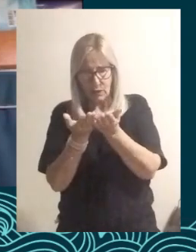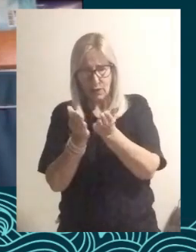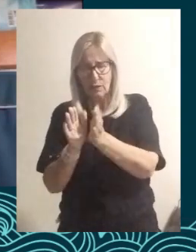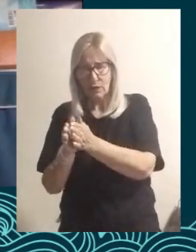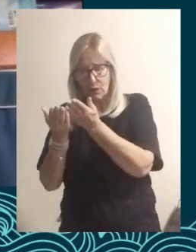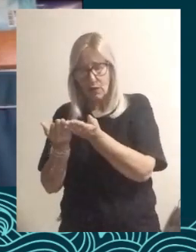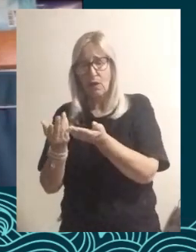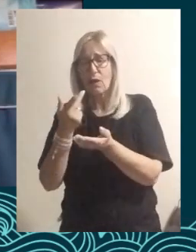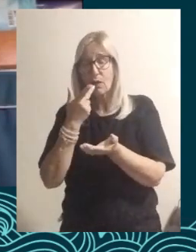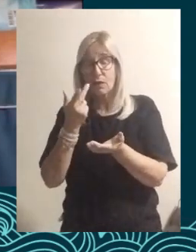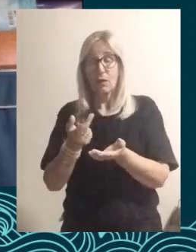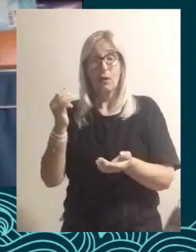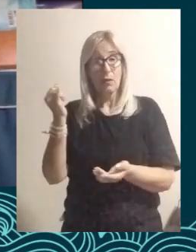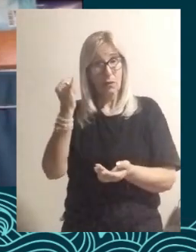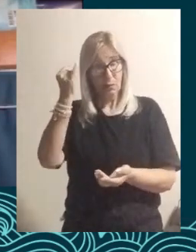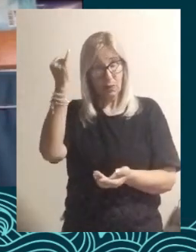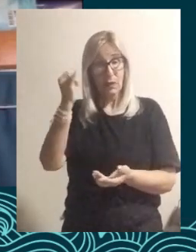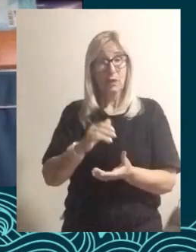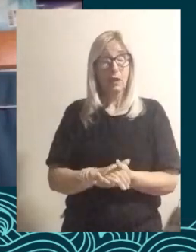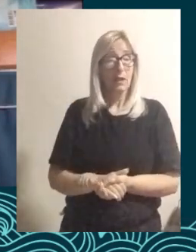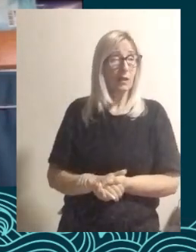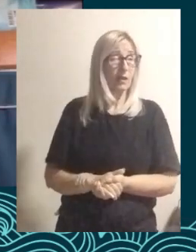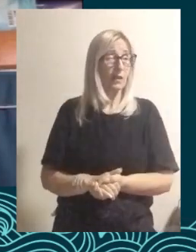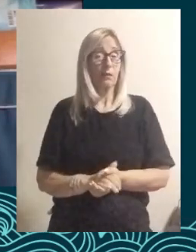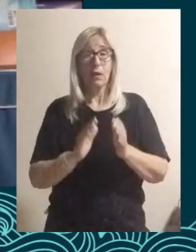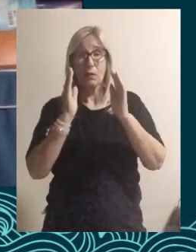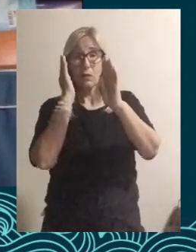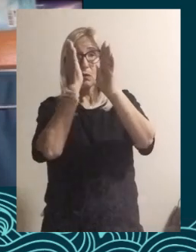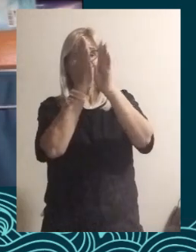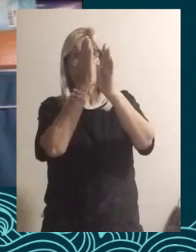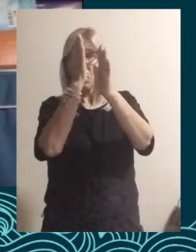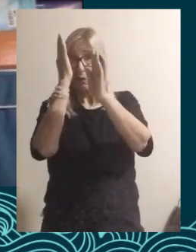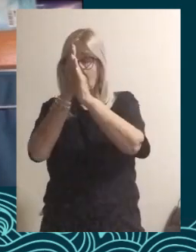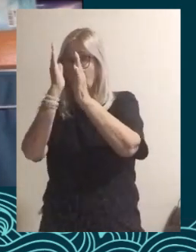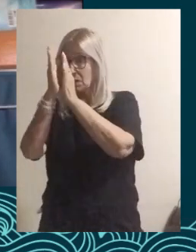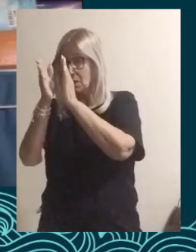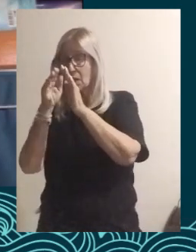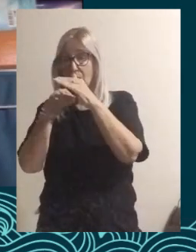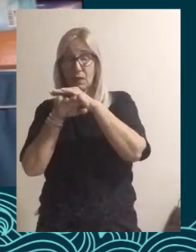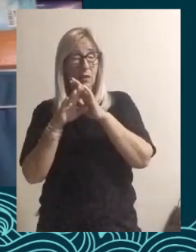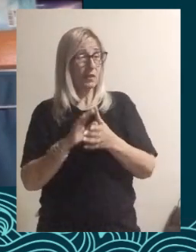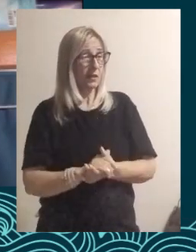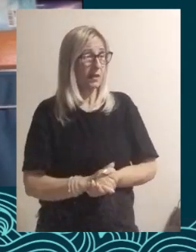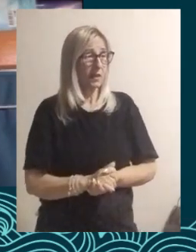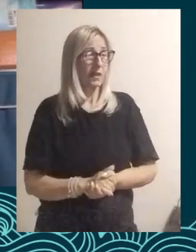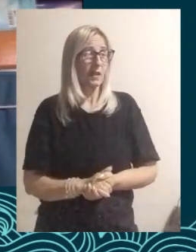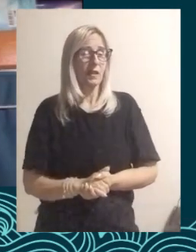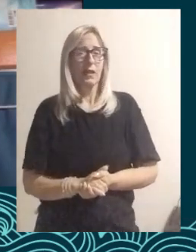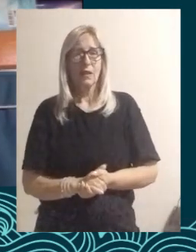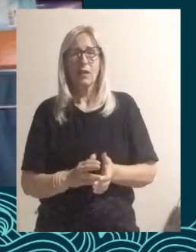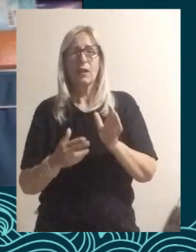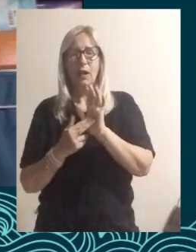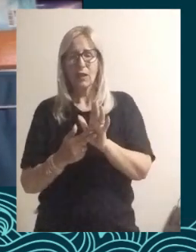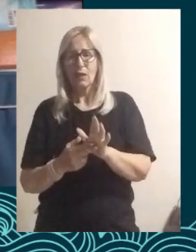esses 2 livros são importantes, esses 2 livros ocupam espaço. A gente pode colocar na nossa estante de livros e ela